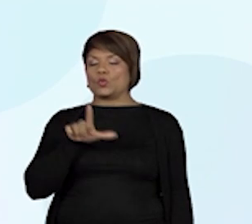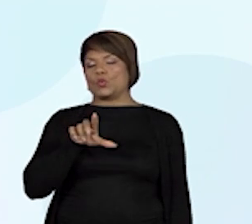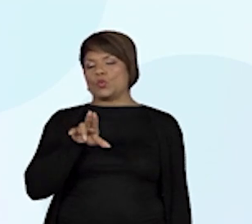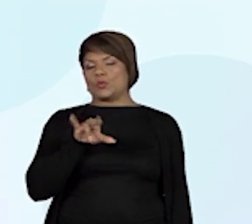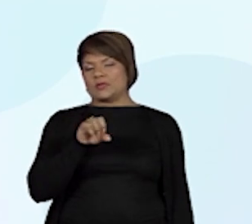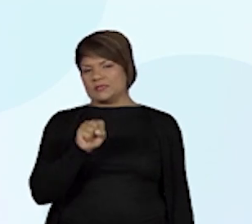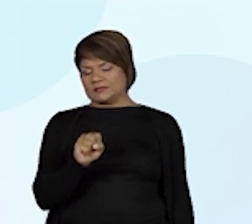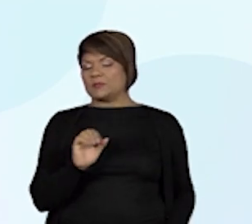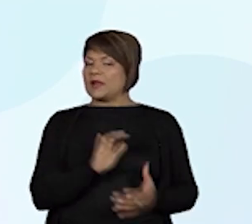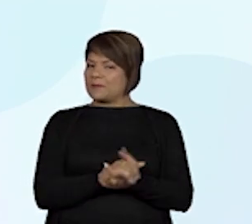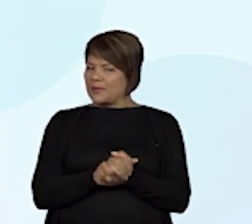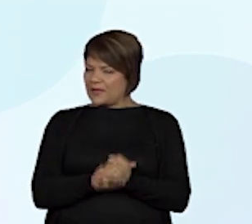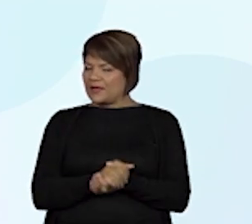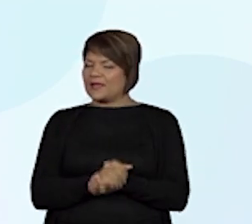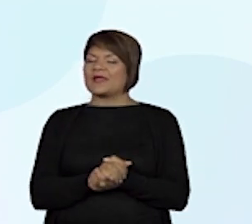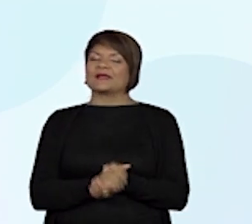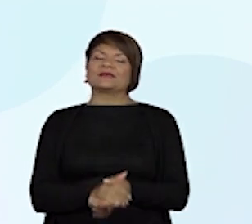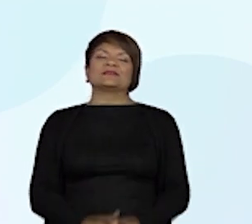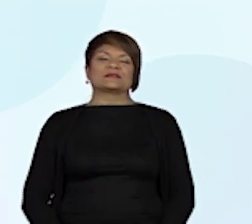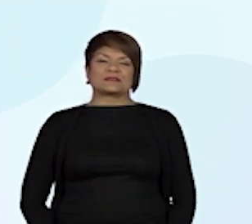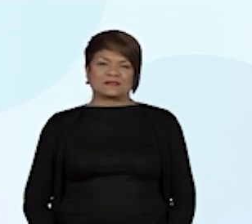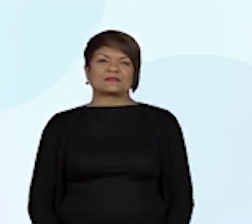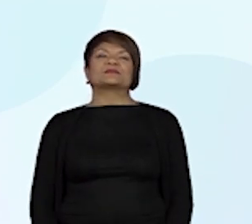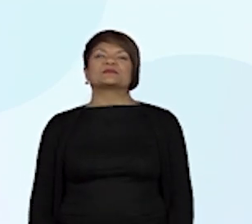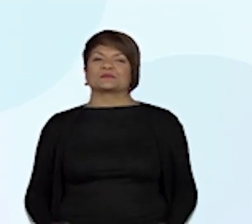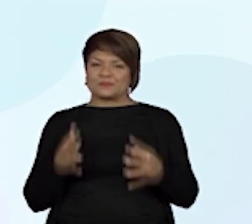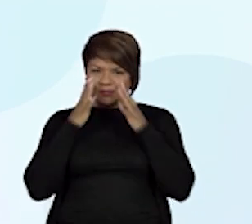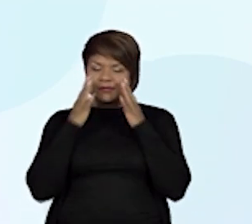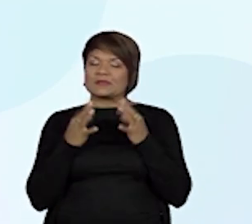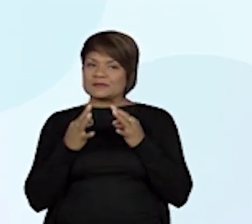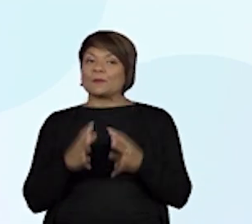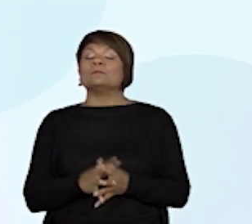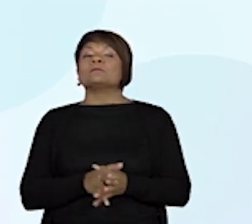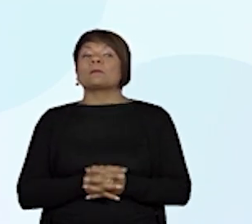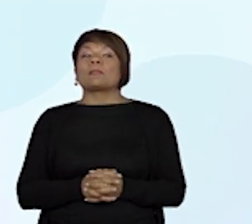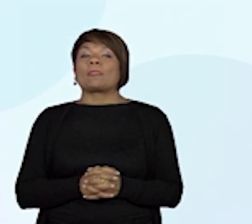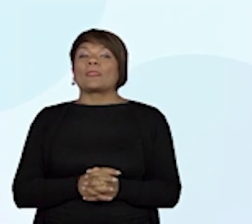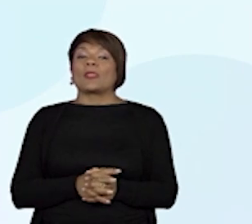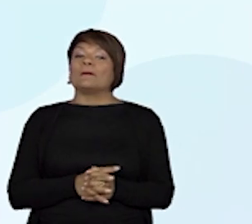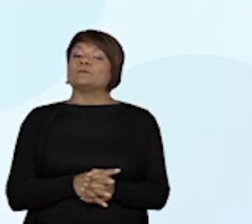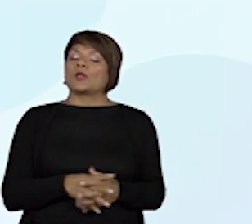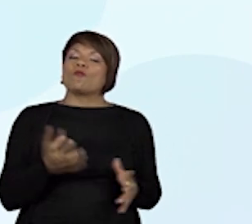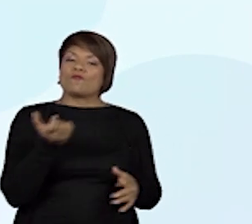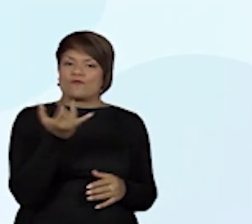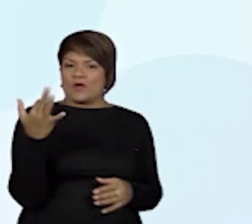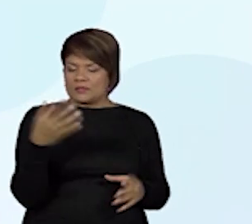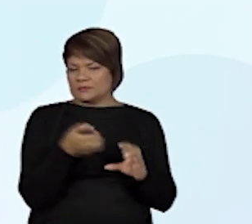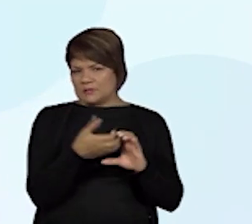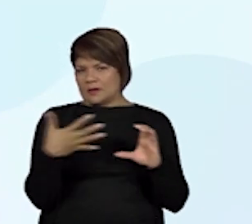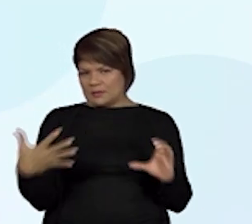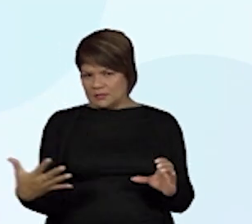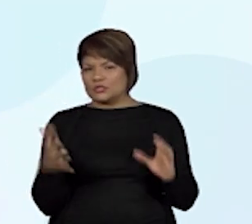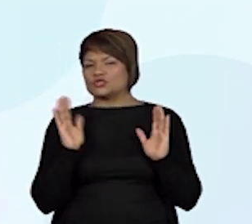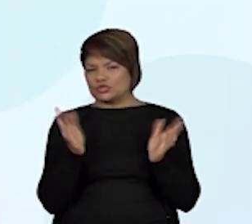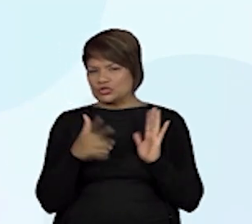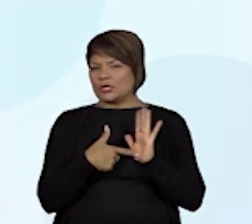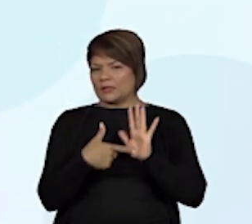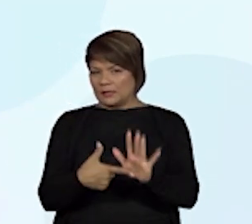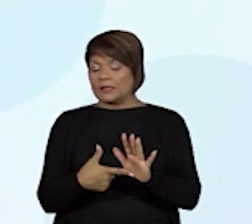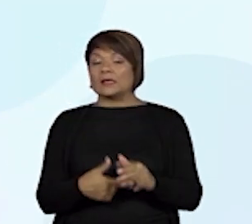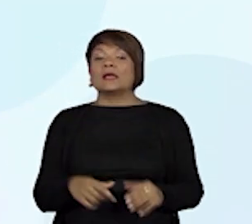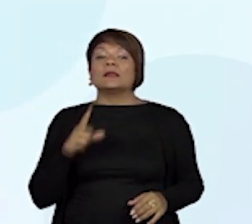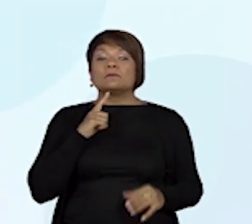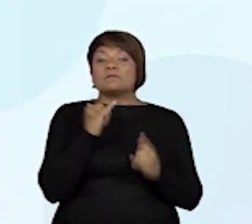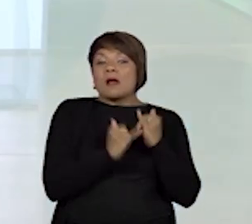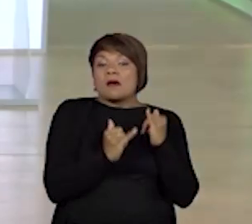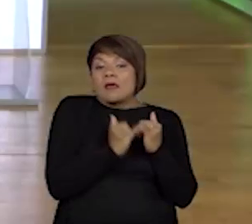Felipe, parabéns, aí está ligadinho, com bastante atenção. Então, levantamos várias características, é bem parecido com